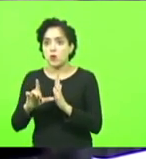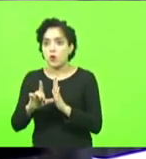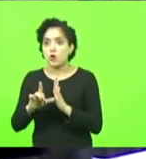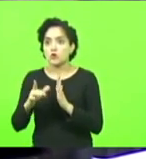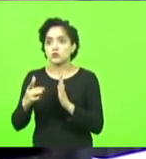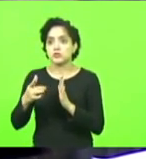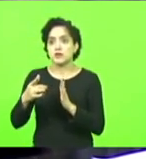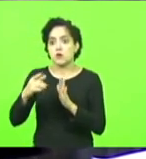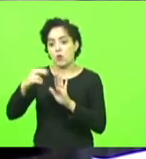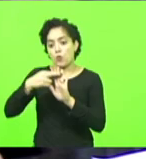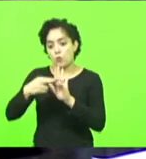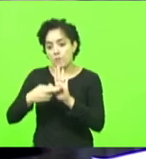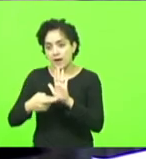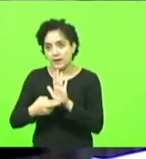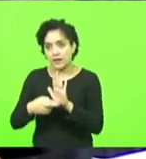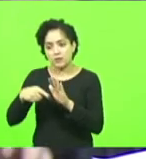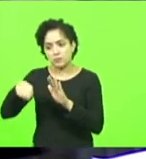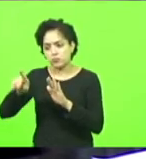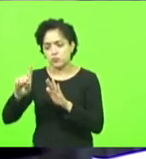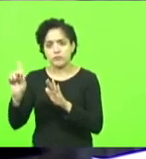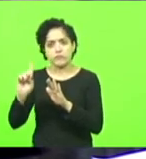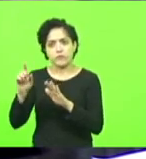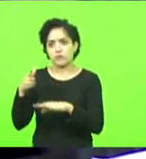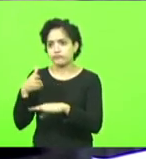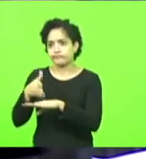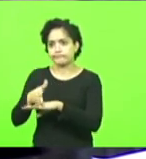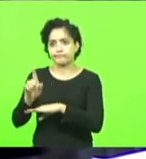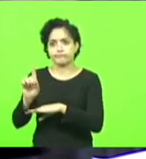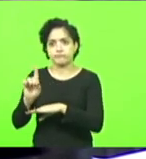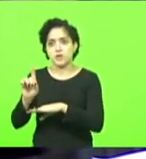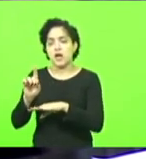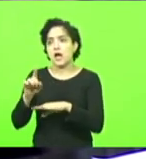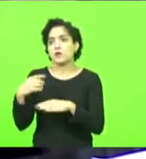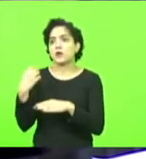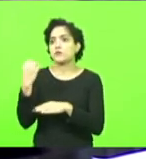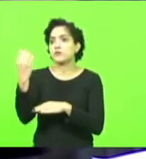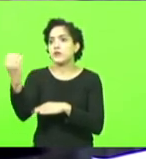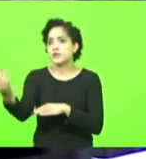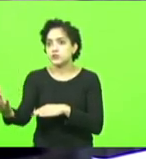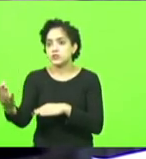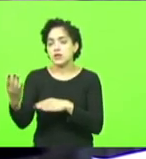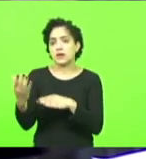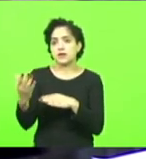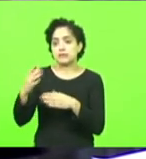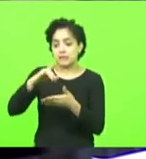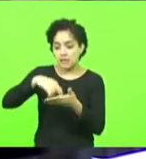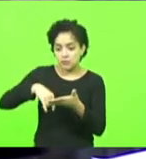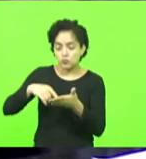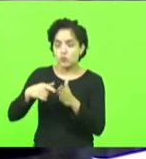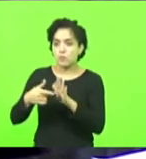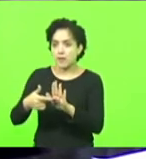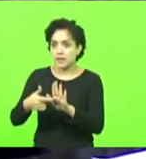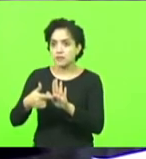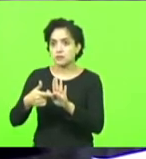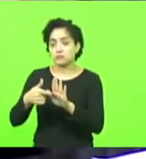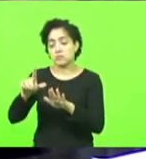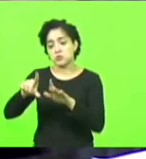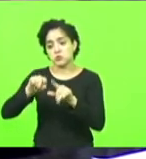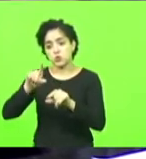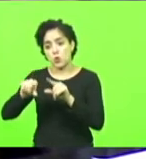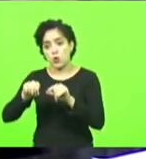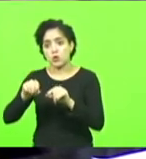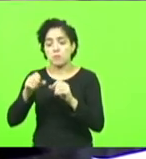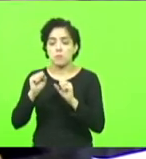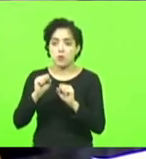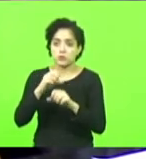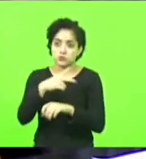como regra, eu não frequento, eu não vou. Né? É condicional, quero viajar para o exterior, exige o passaporte sanitário, beleza. É opcional, o indivíduo pode tomar ou